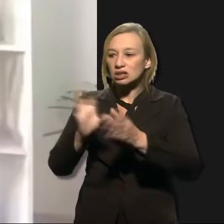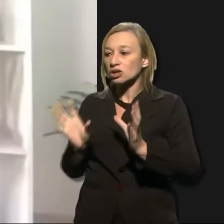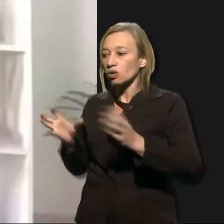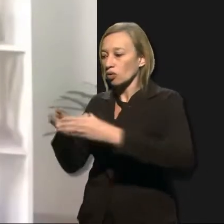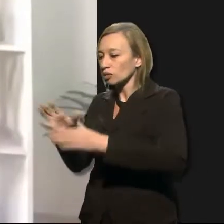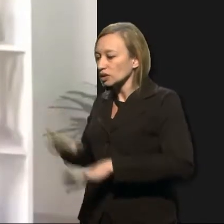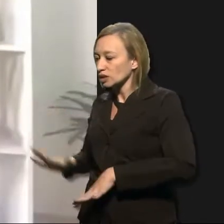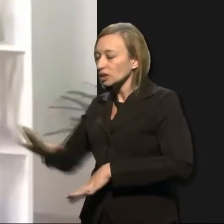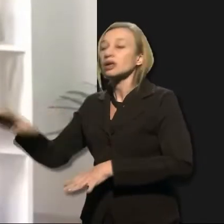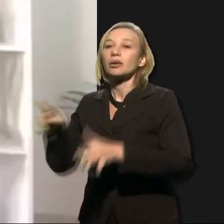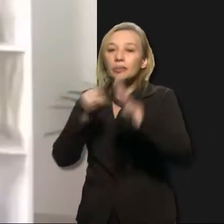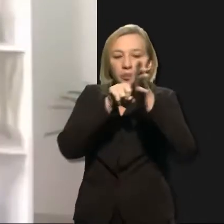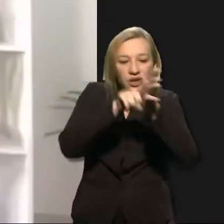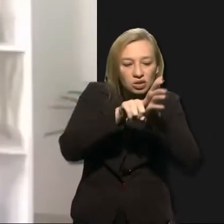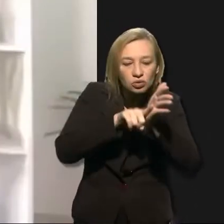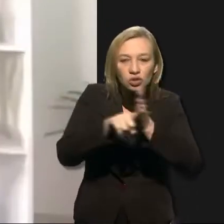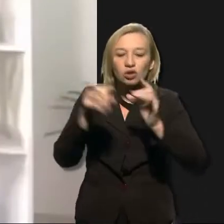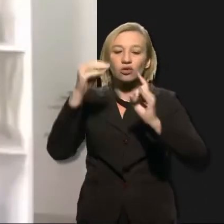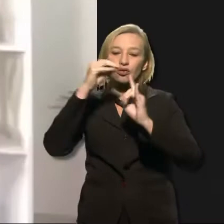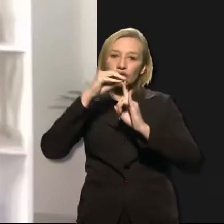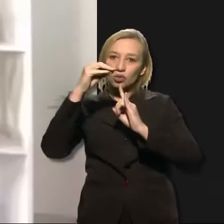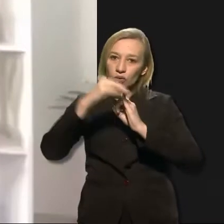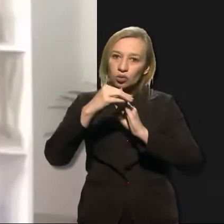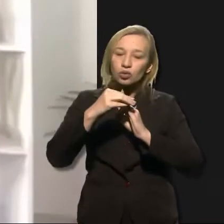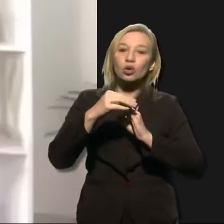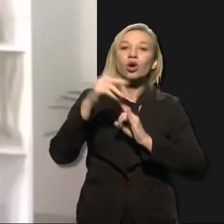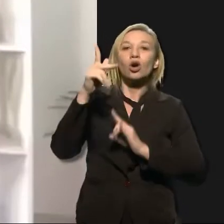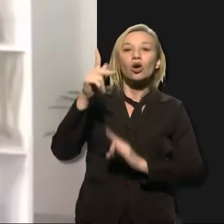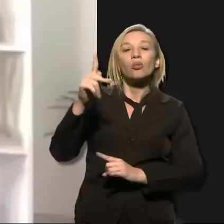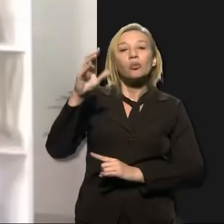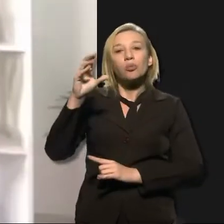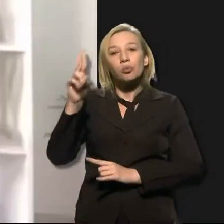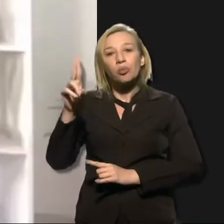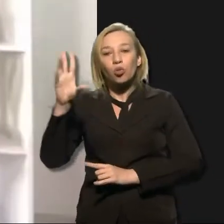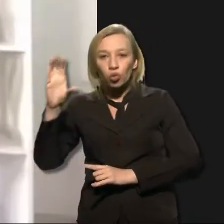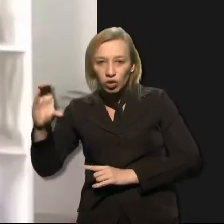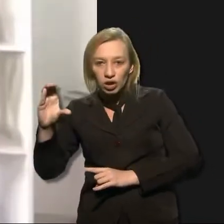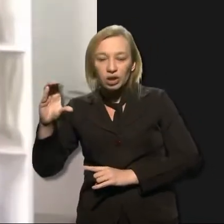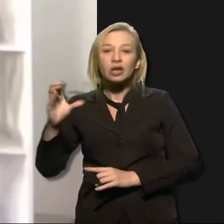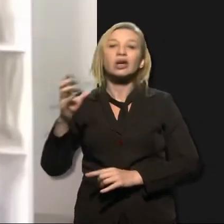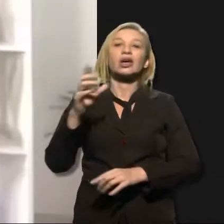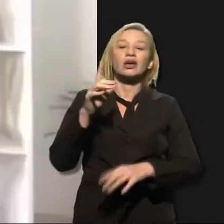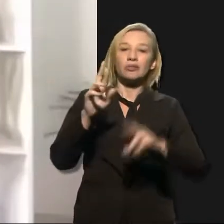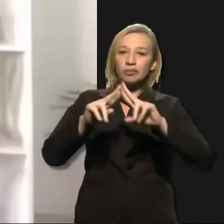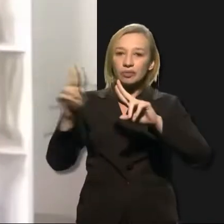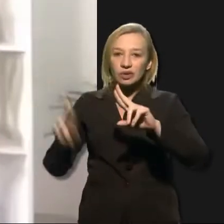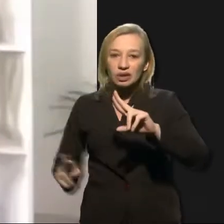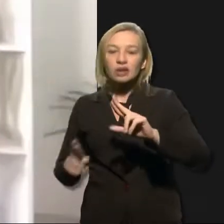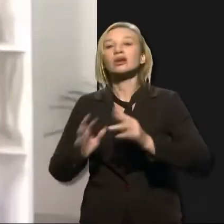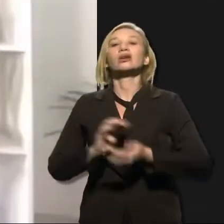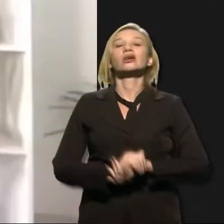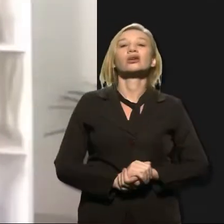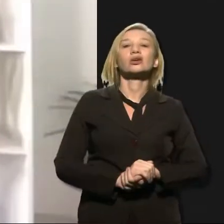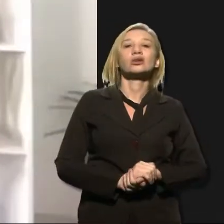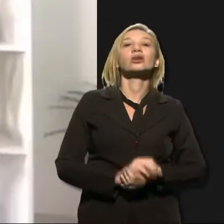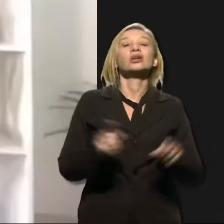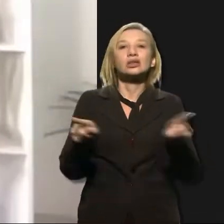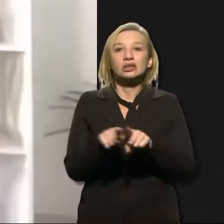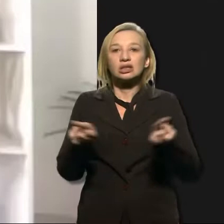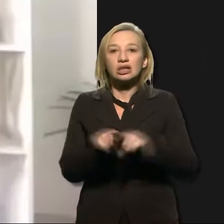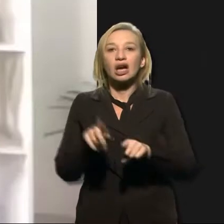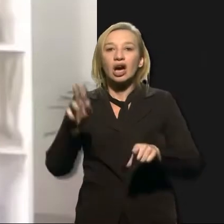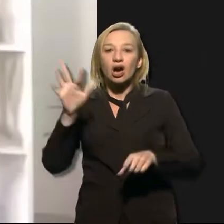com lideranças comunitárias, com pesquisadores da Fiocruz, da PUC-Rio, da UFRJ,